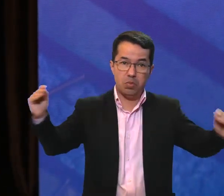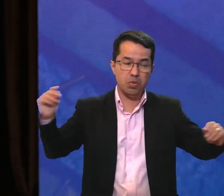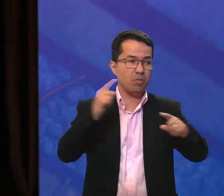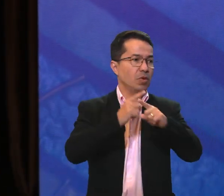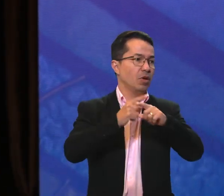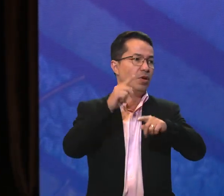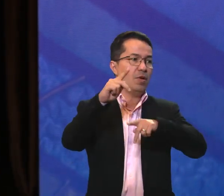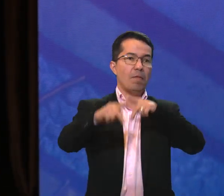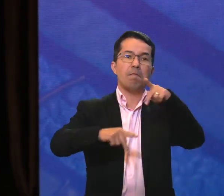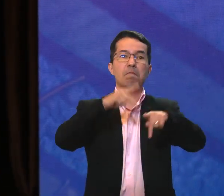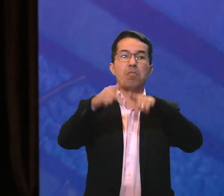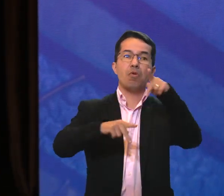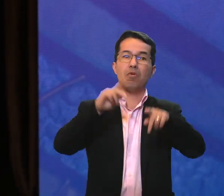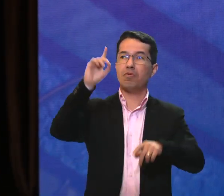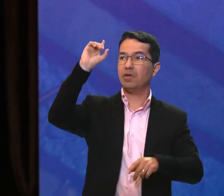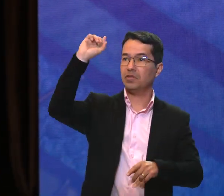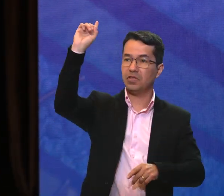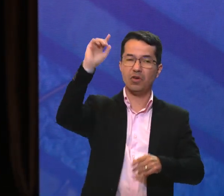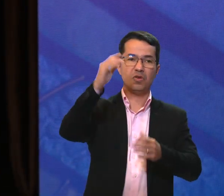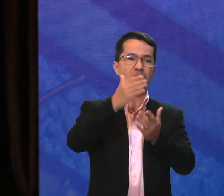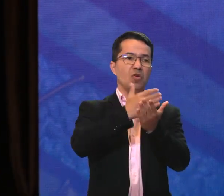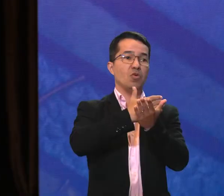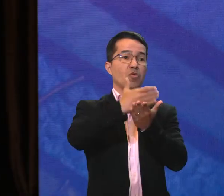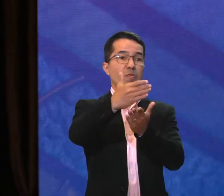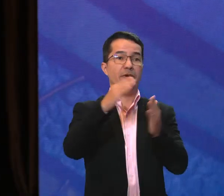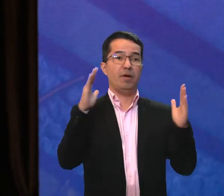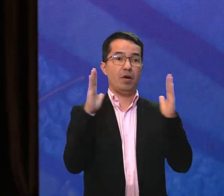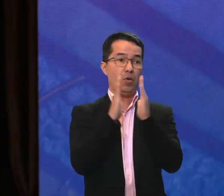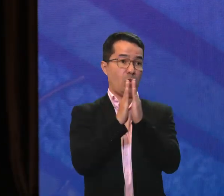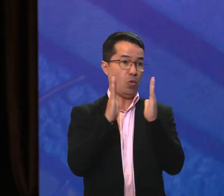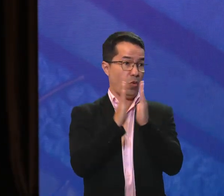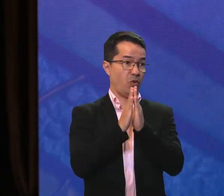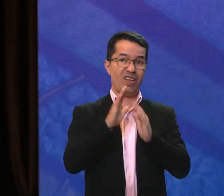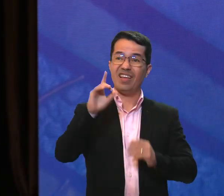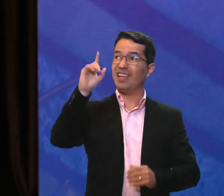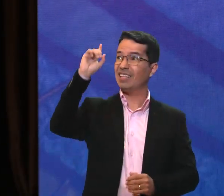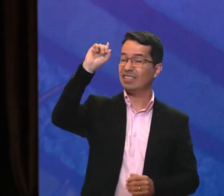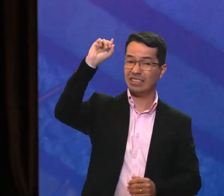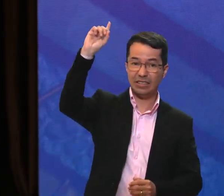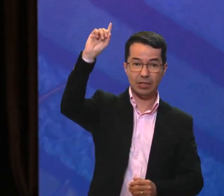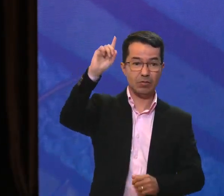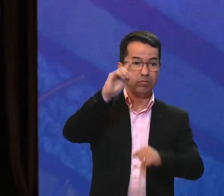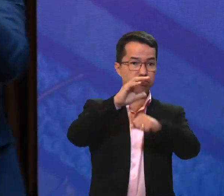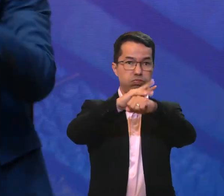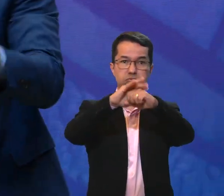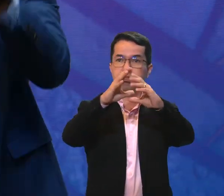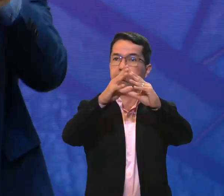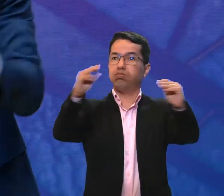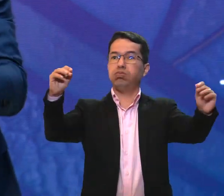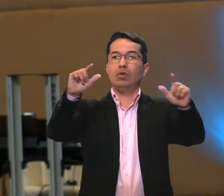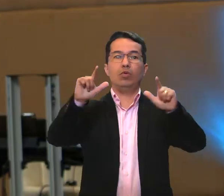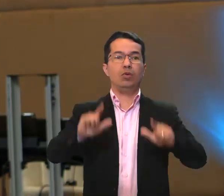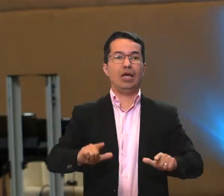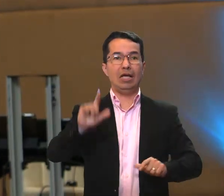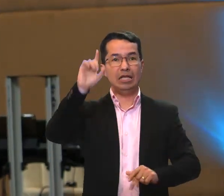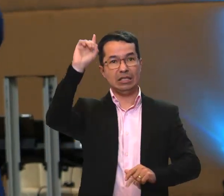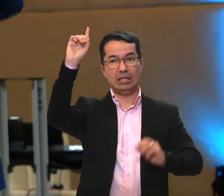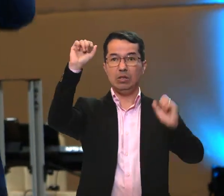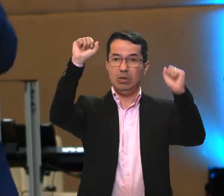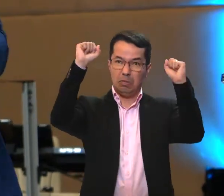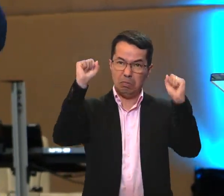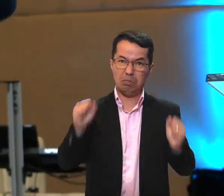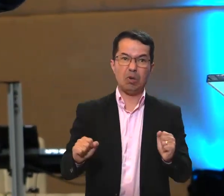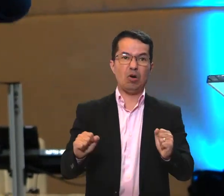de Deus começou a orar. Eu creio, Deus cura lugares. Eu creio, Deus pode sarar